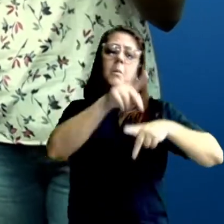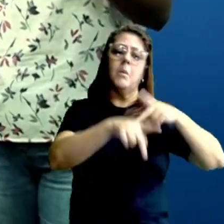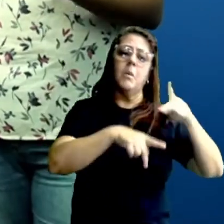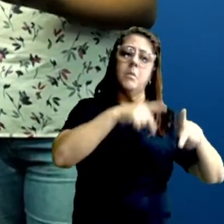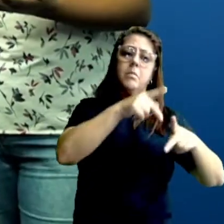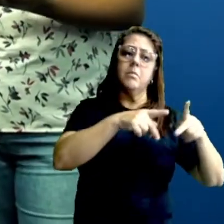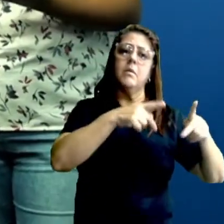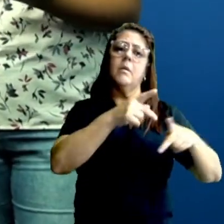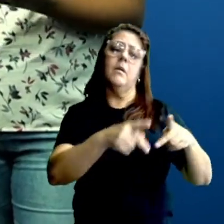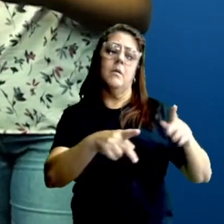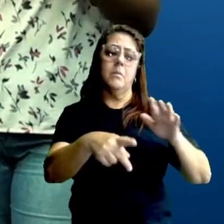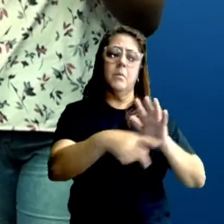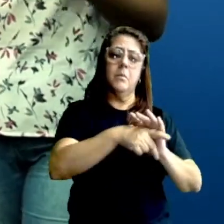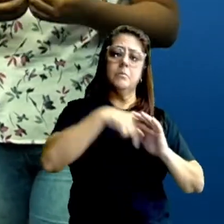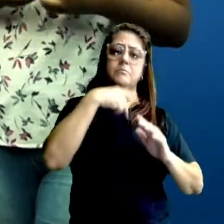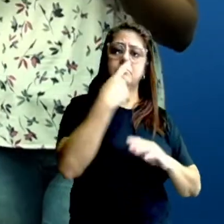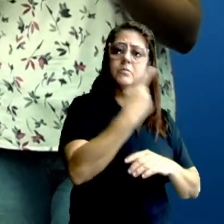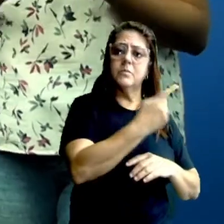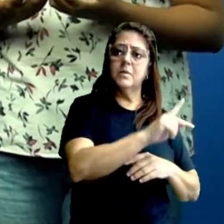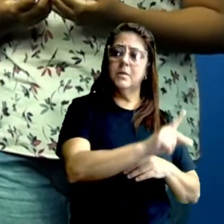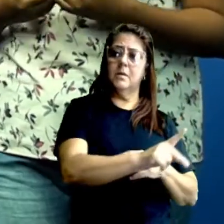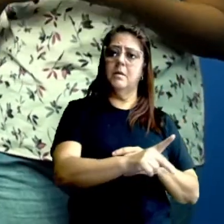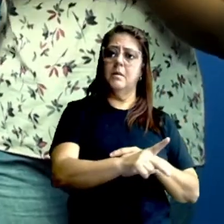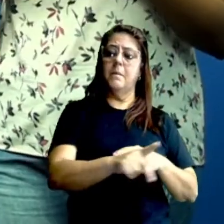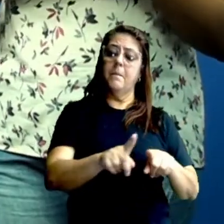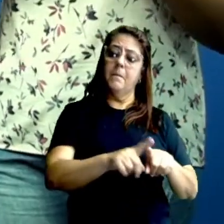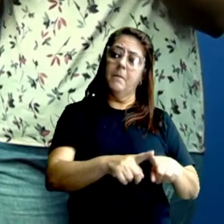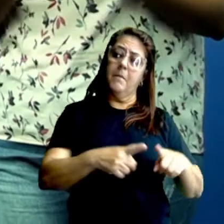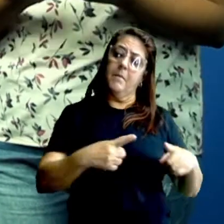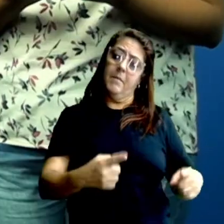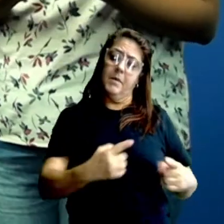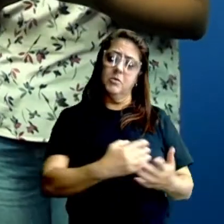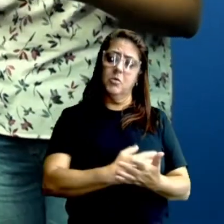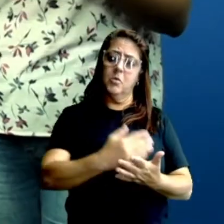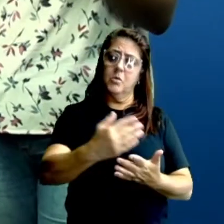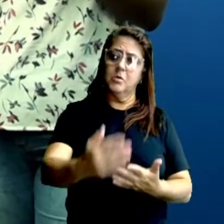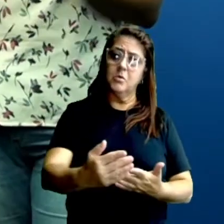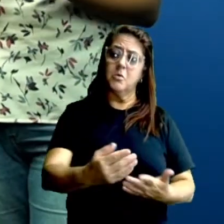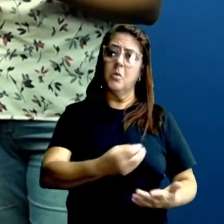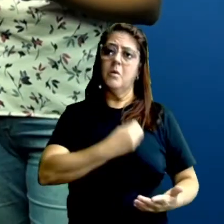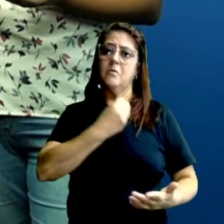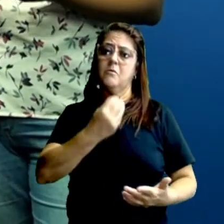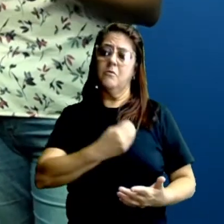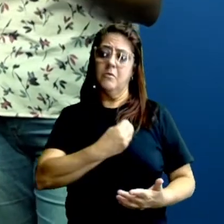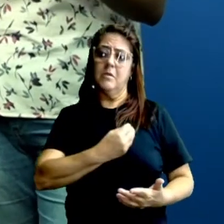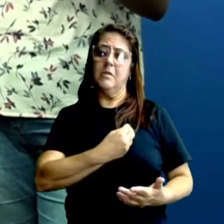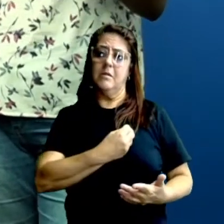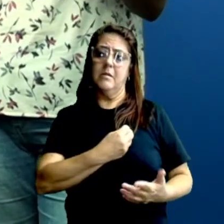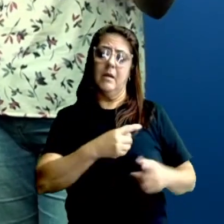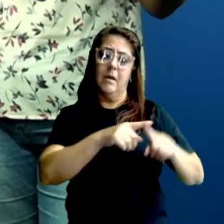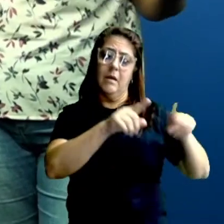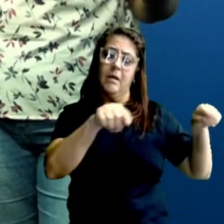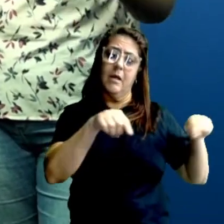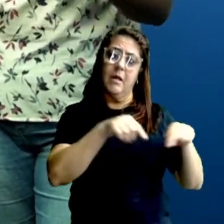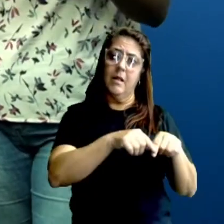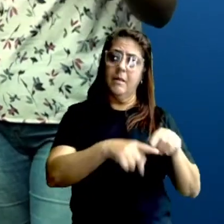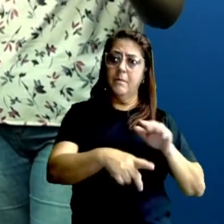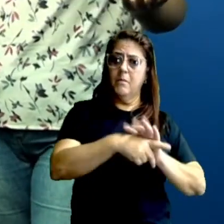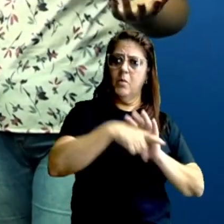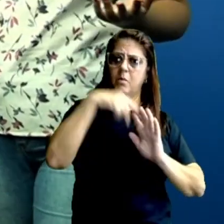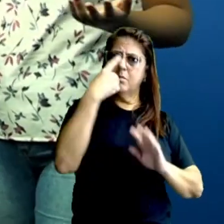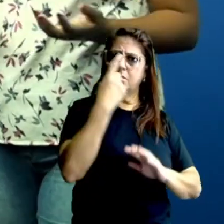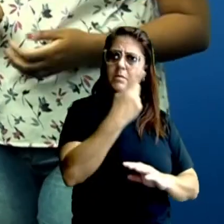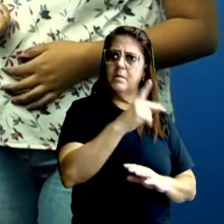terras aqui são os donos da terra e Eles continuam brigando né pela vida na verdade pela existência né Para que se